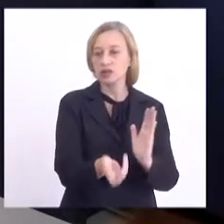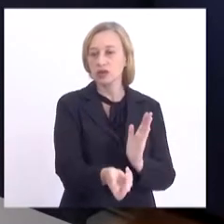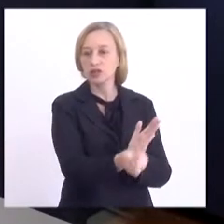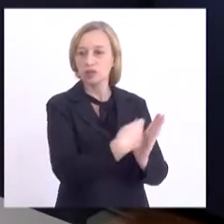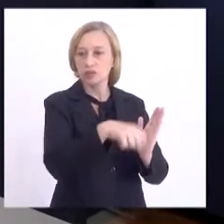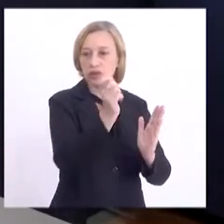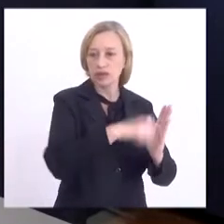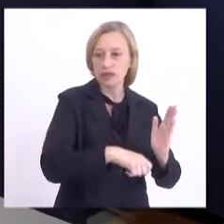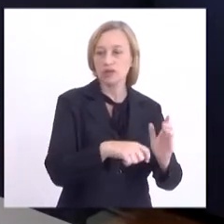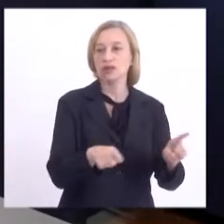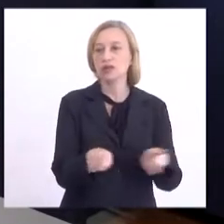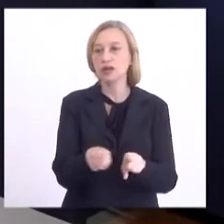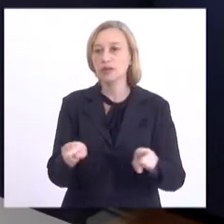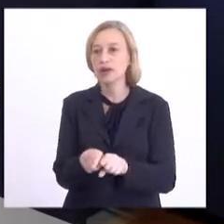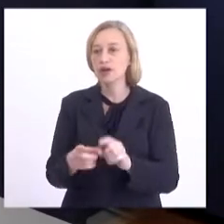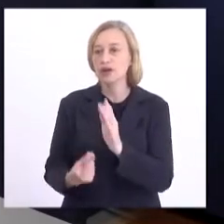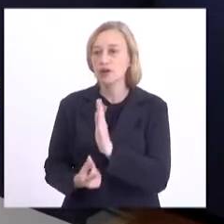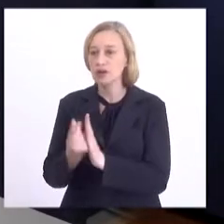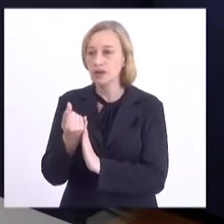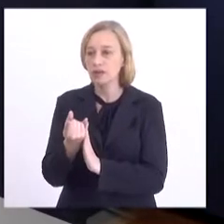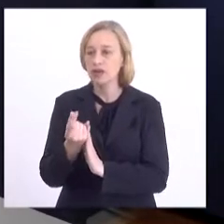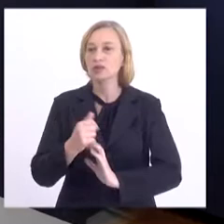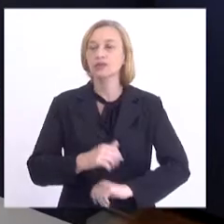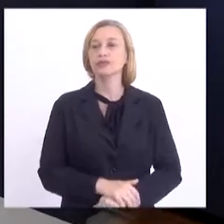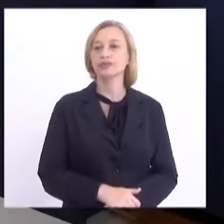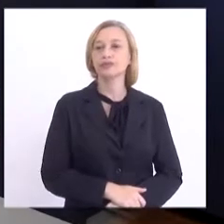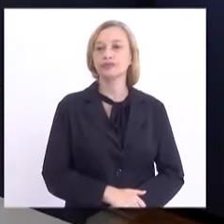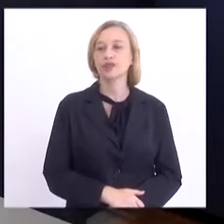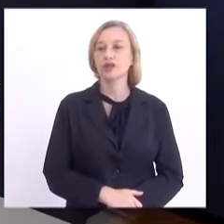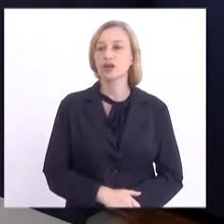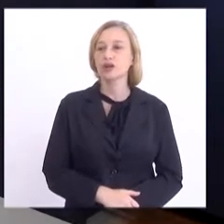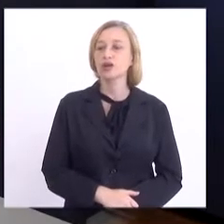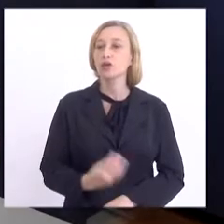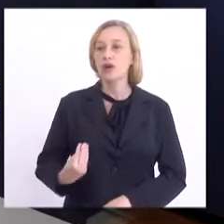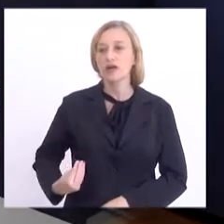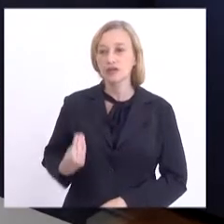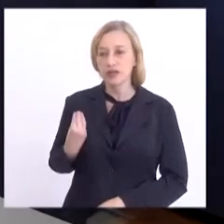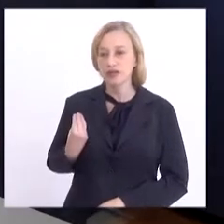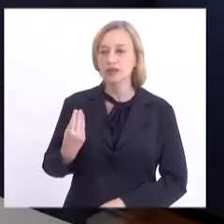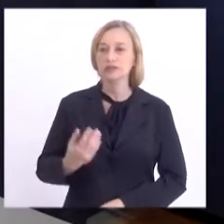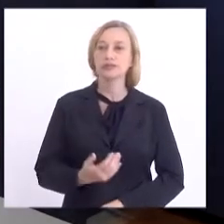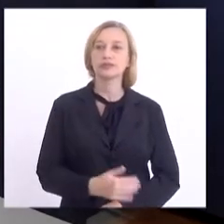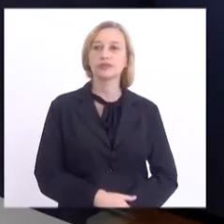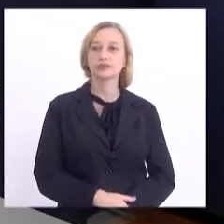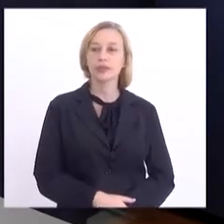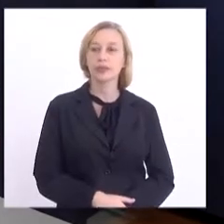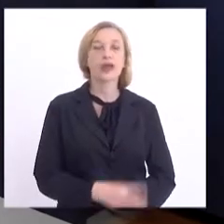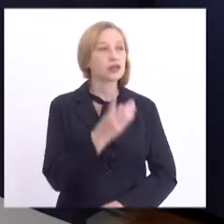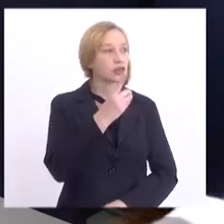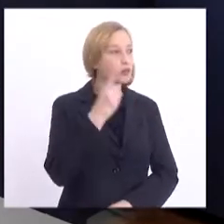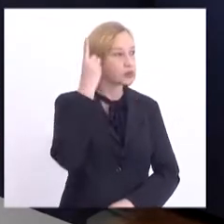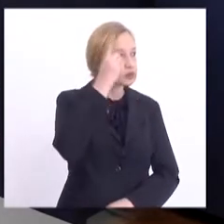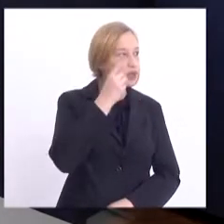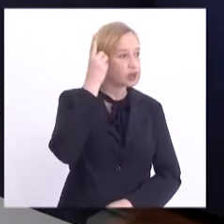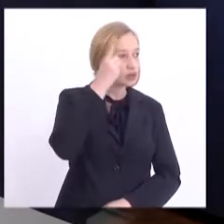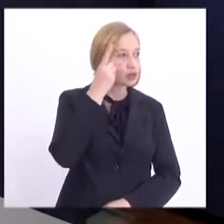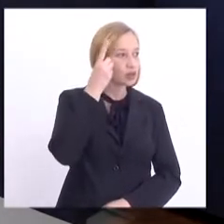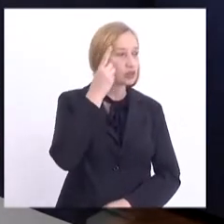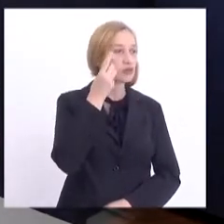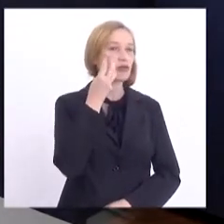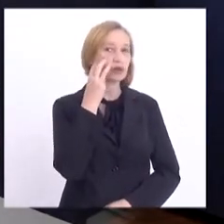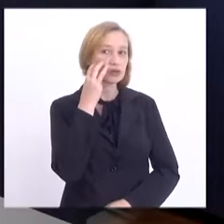orçamento contando com as presenças do Deputado